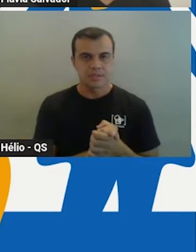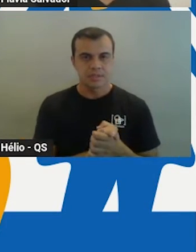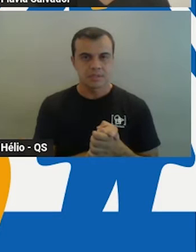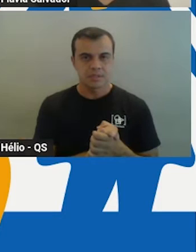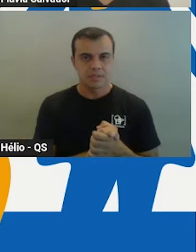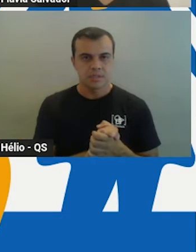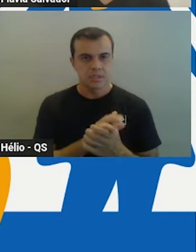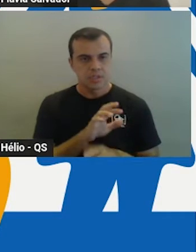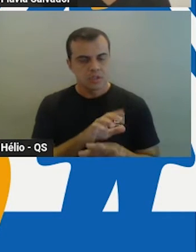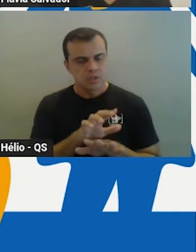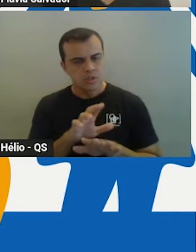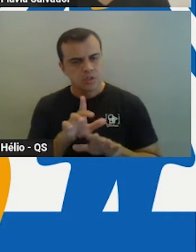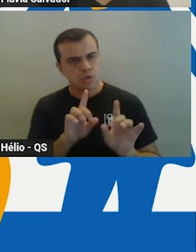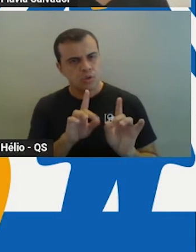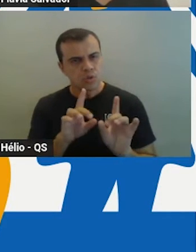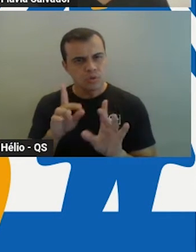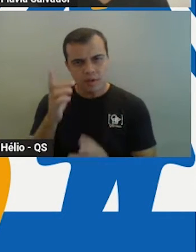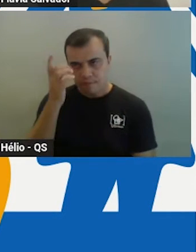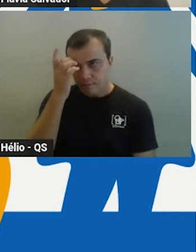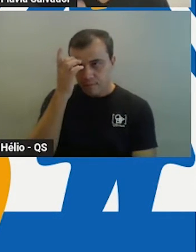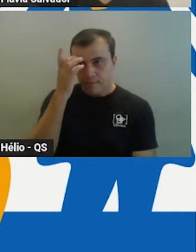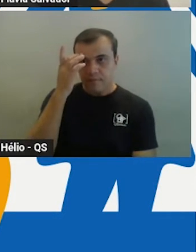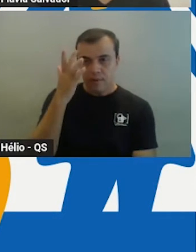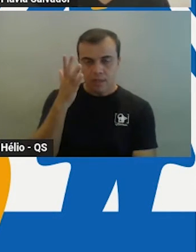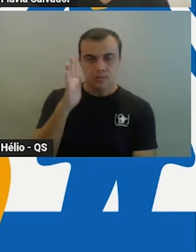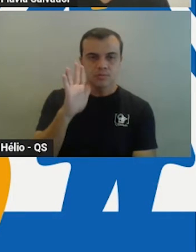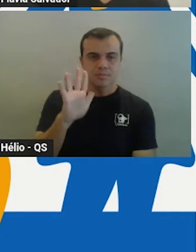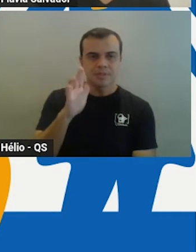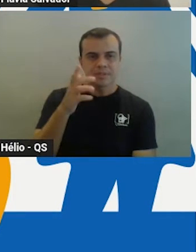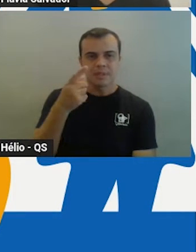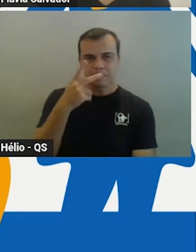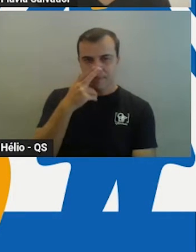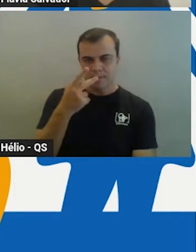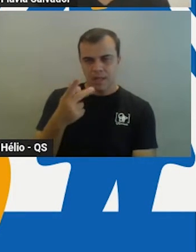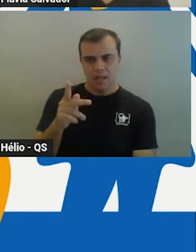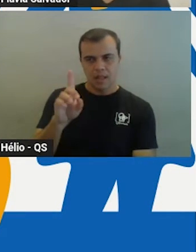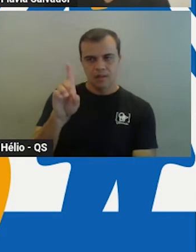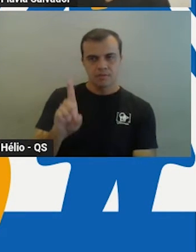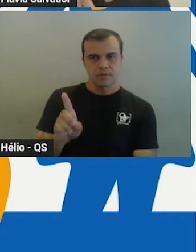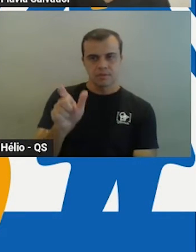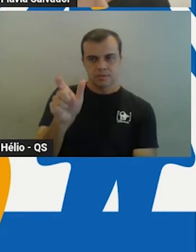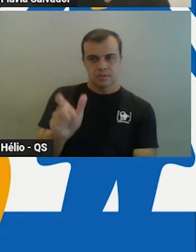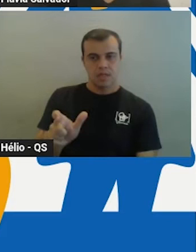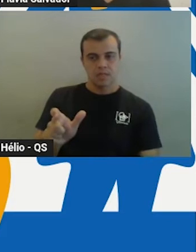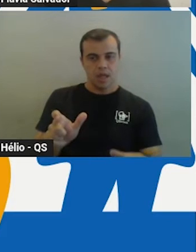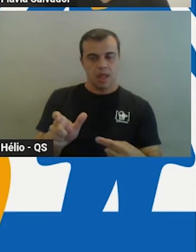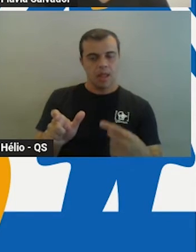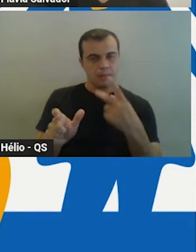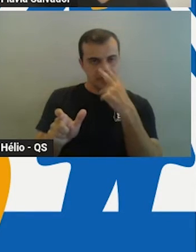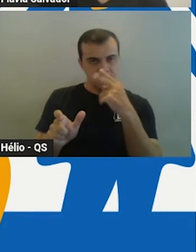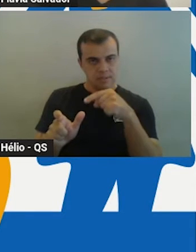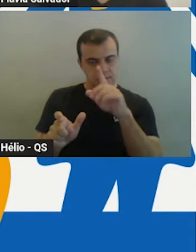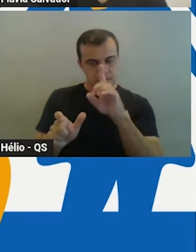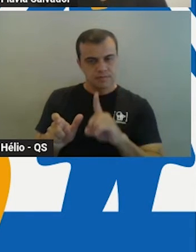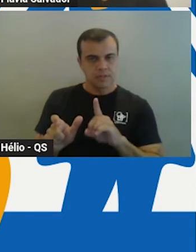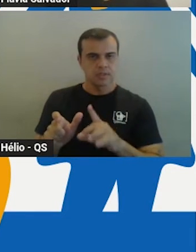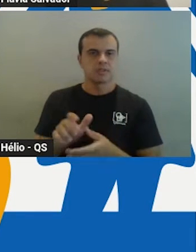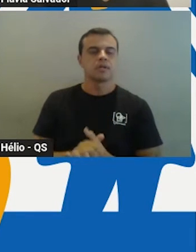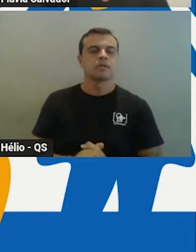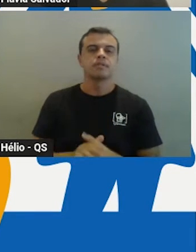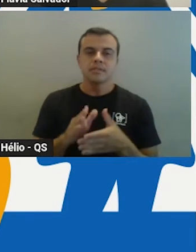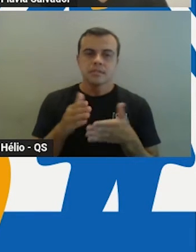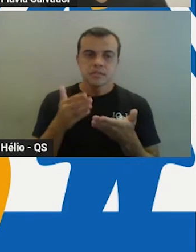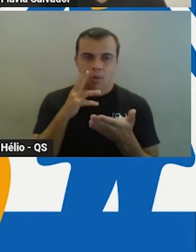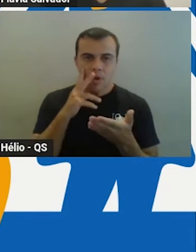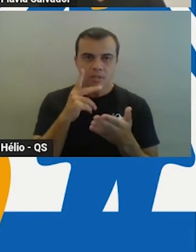do cotidiano de maneira fácil, mas como se ele tivesse a deficiência, como se ele fosse a pessoa com deficiência. Então, lanchinho